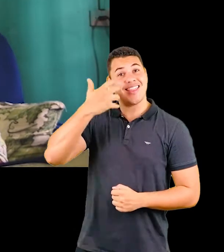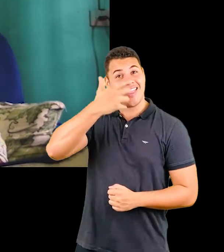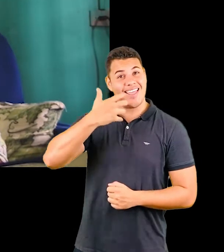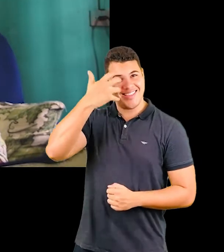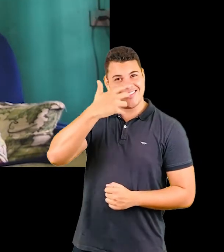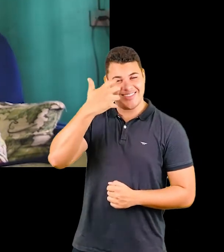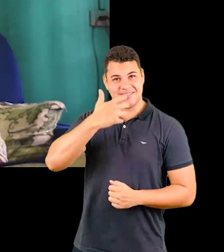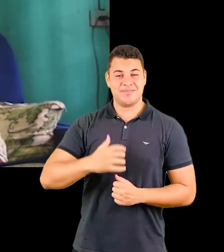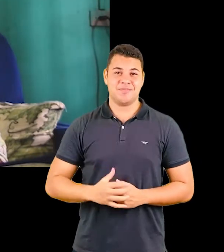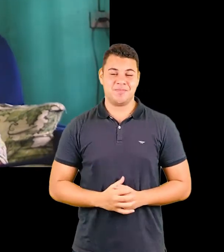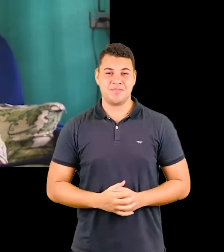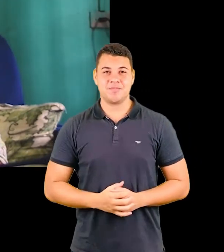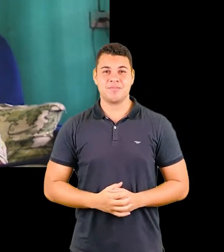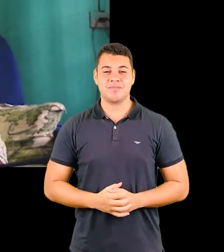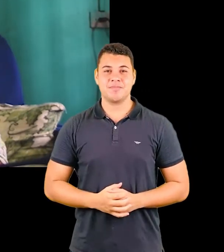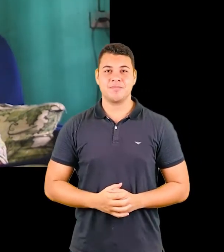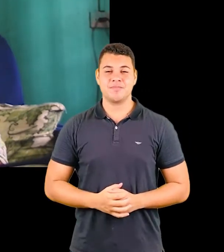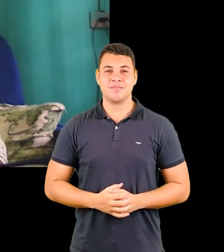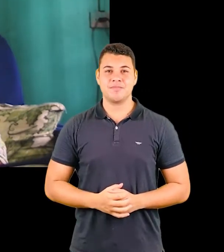aí eu cantei.